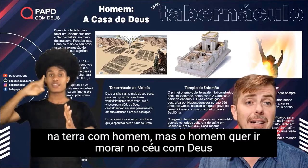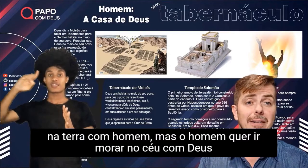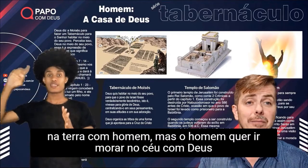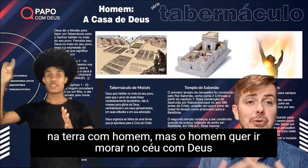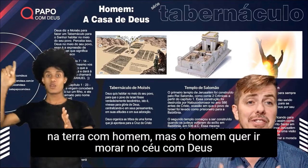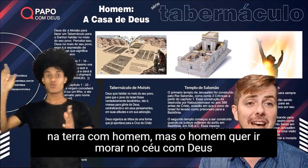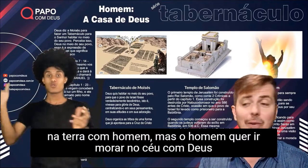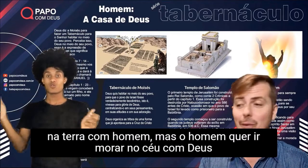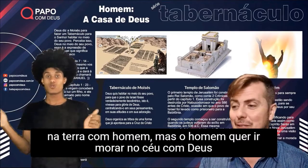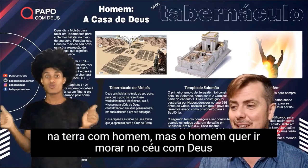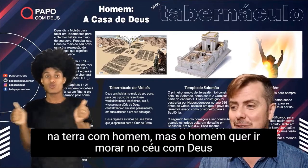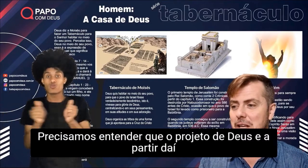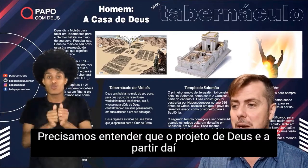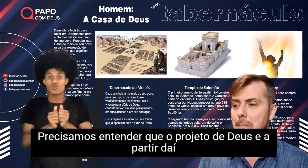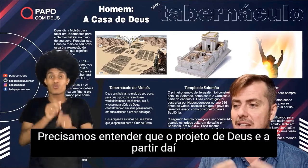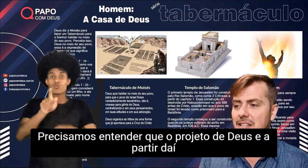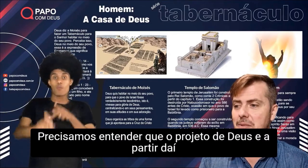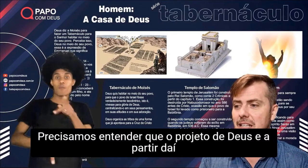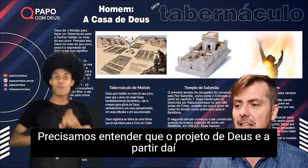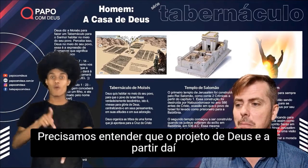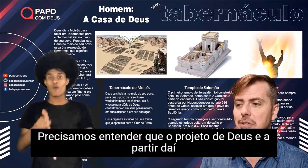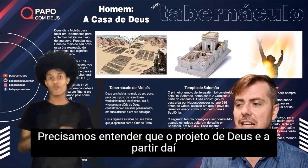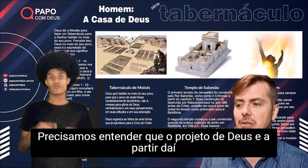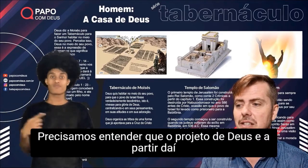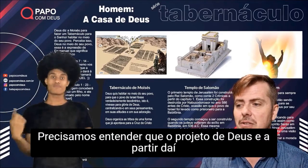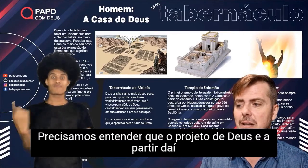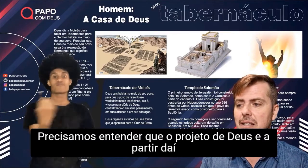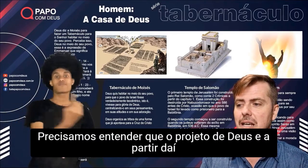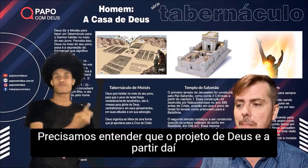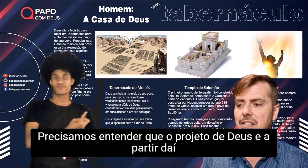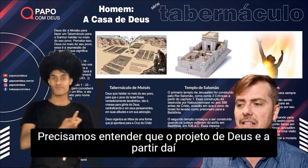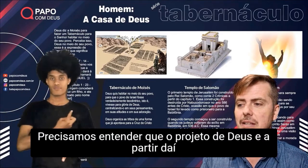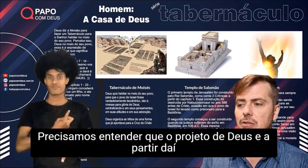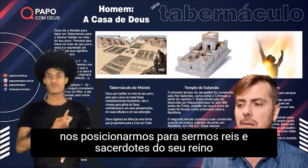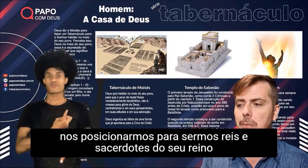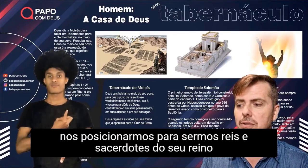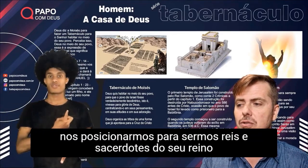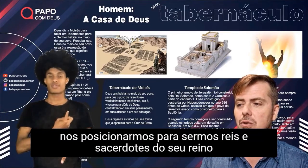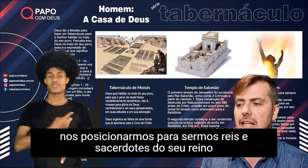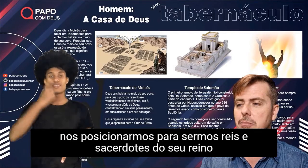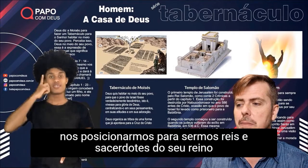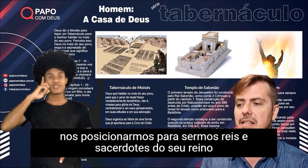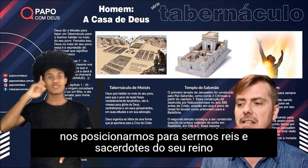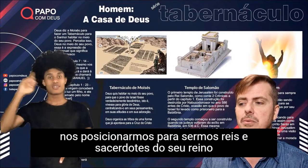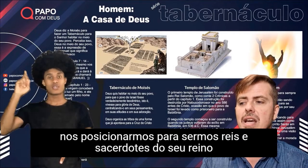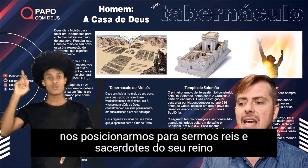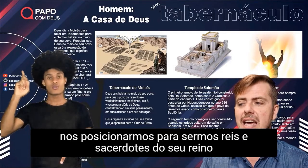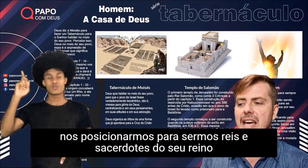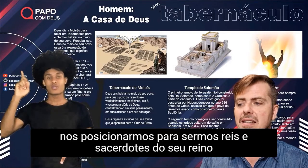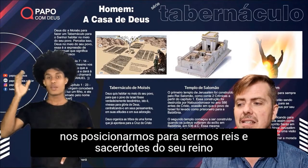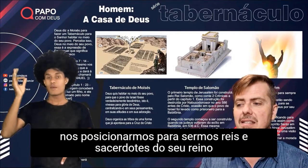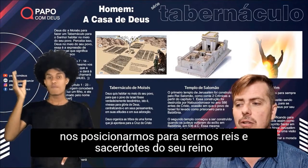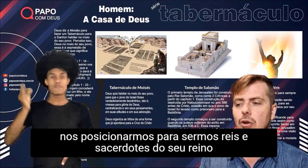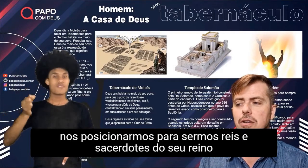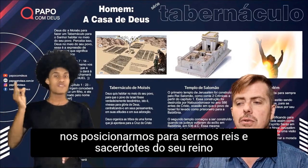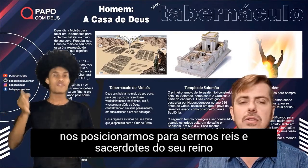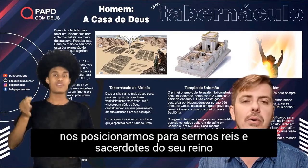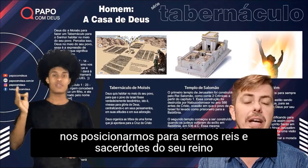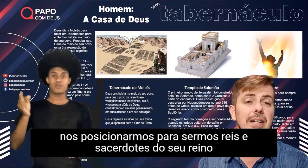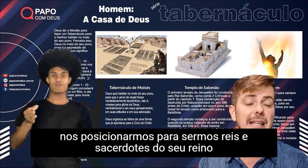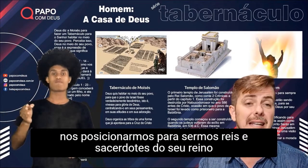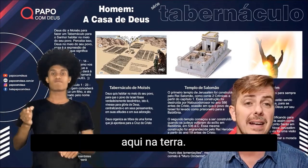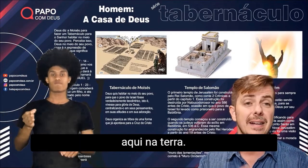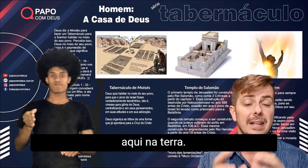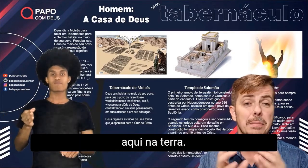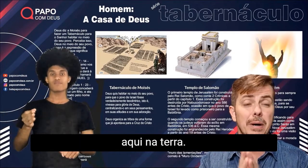ir morar no céu com Deus. Precisamos entender que o projeto de Deus e a partir daí nos posicionarmos para sermos reis e sacerdotes do